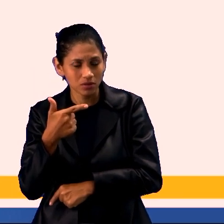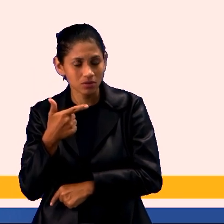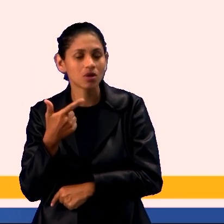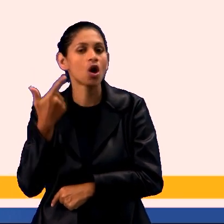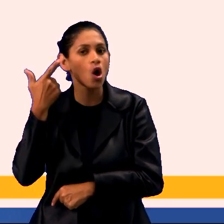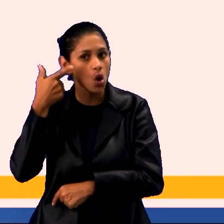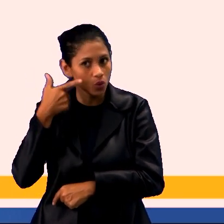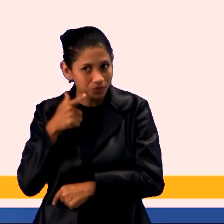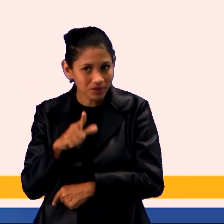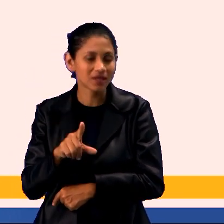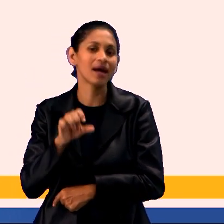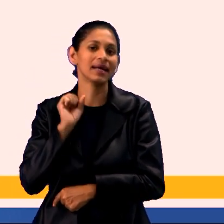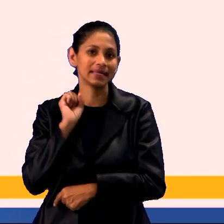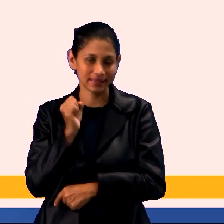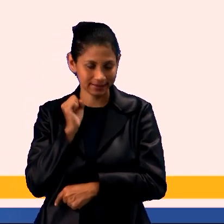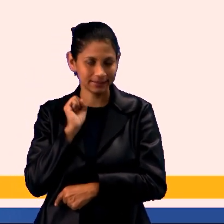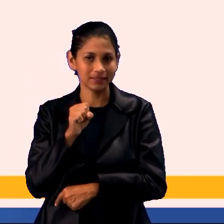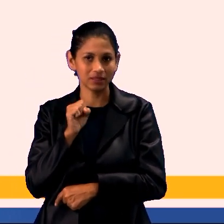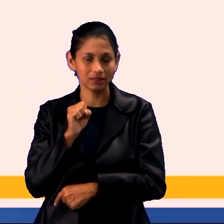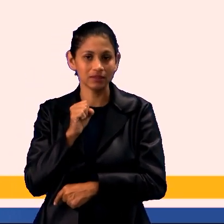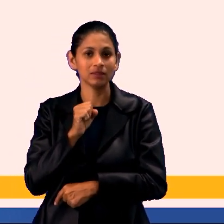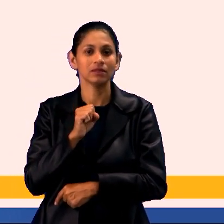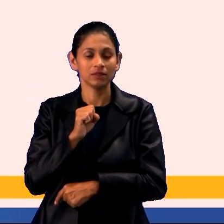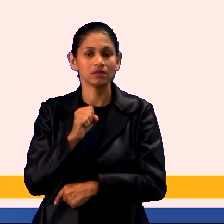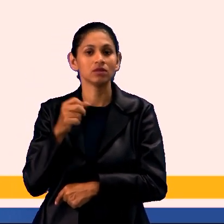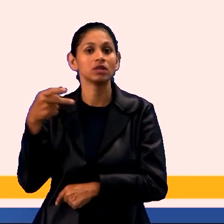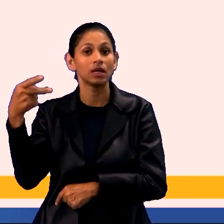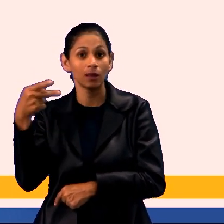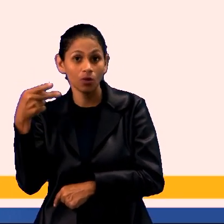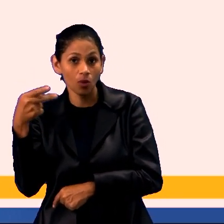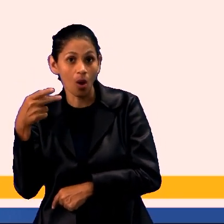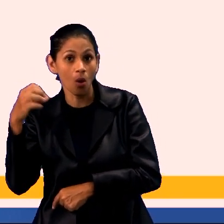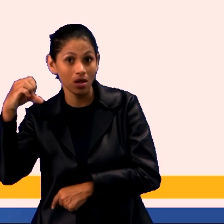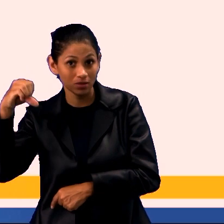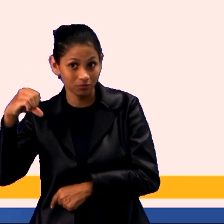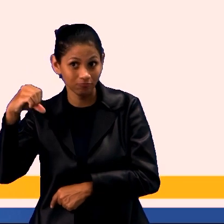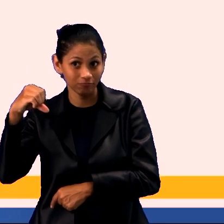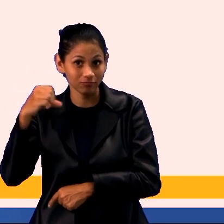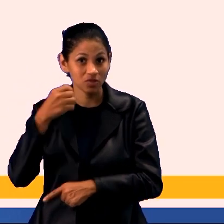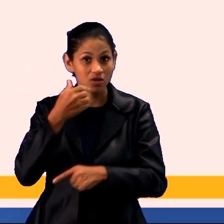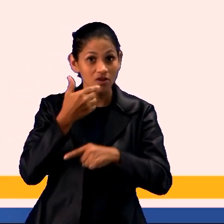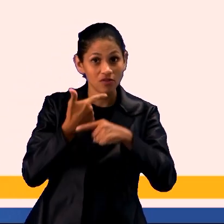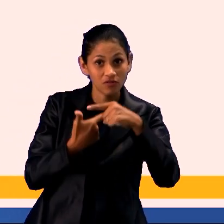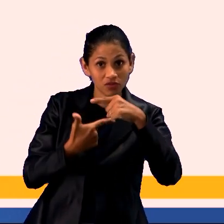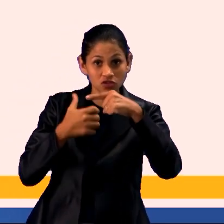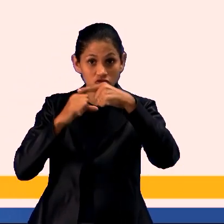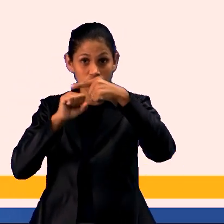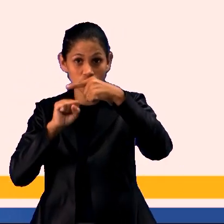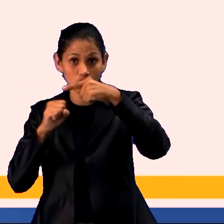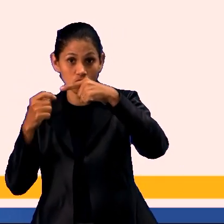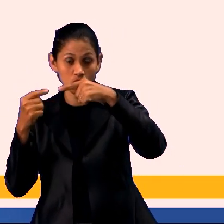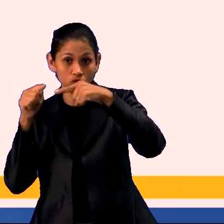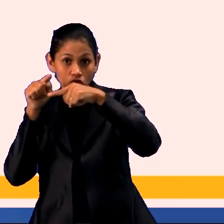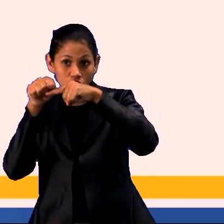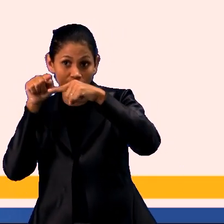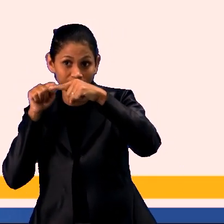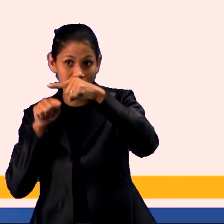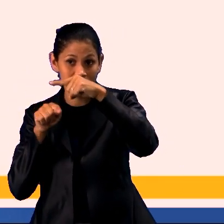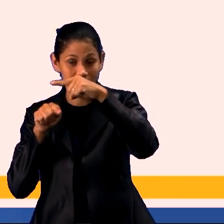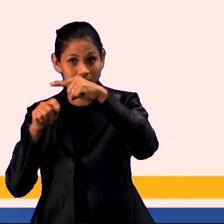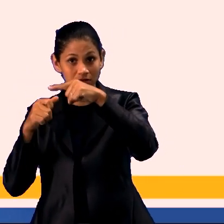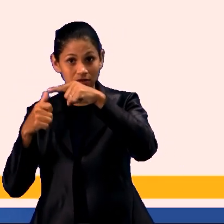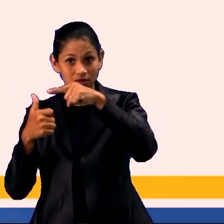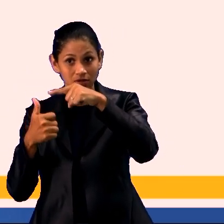que ser divisível por 2. No caso, 18 dividido para 2 é 9, 28 dividido para 2 é 14. E aí nós temos